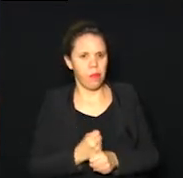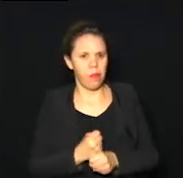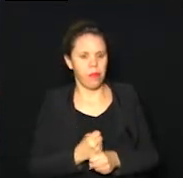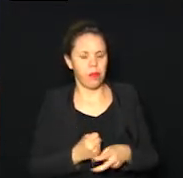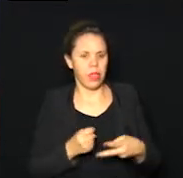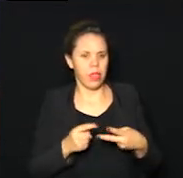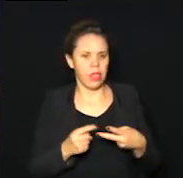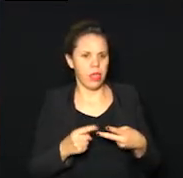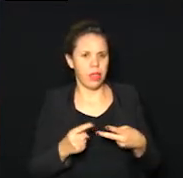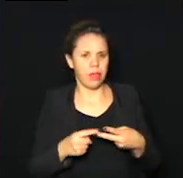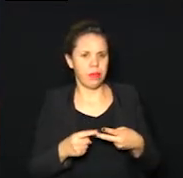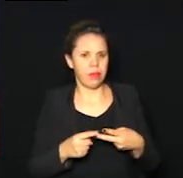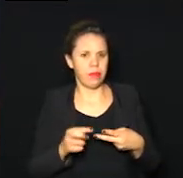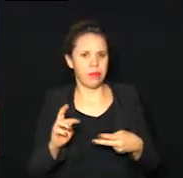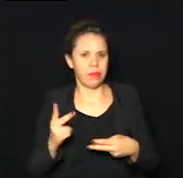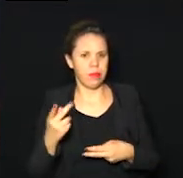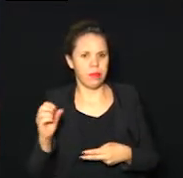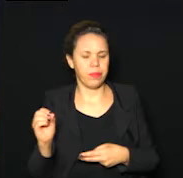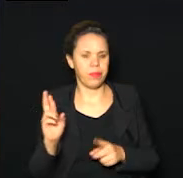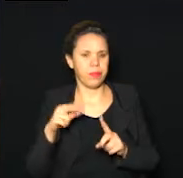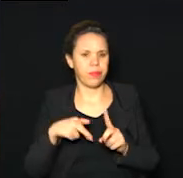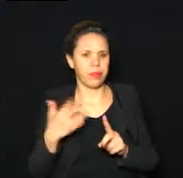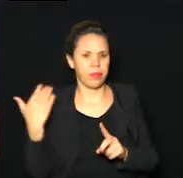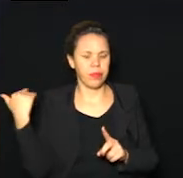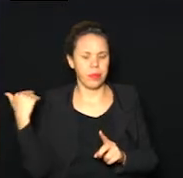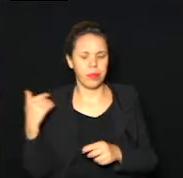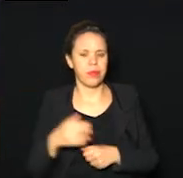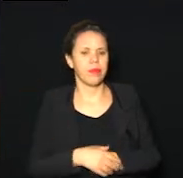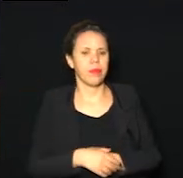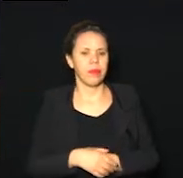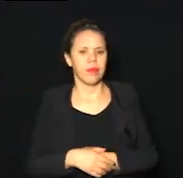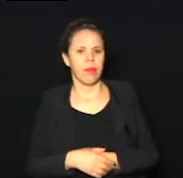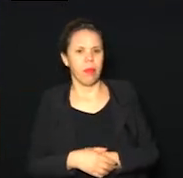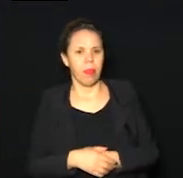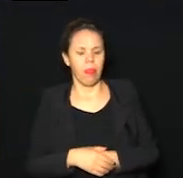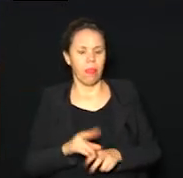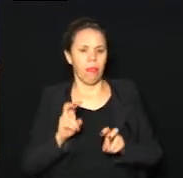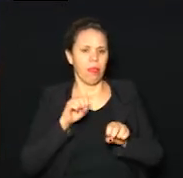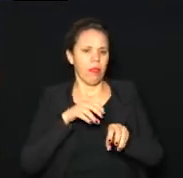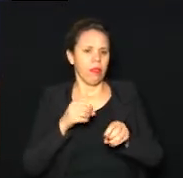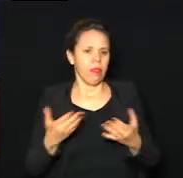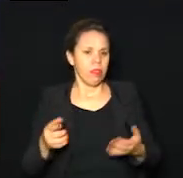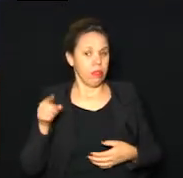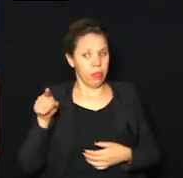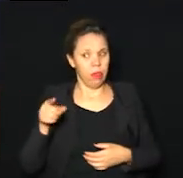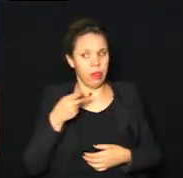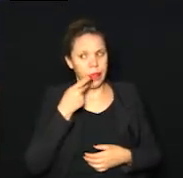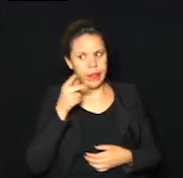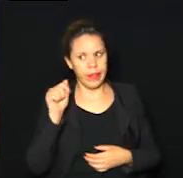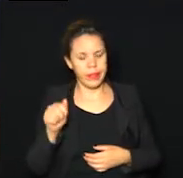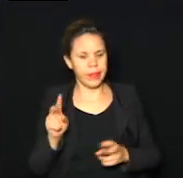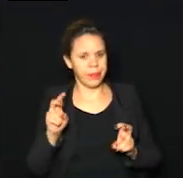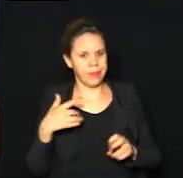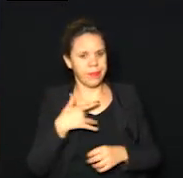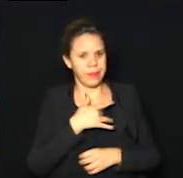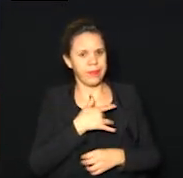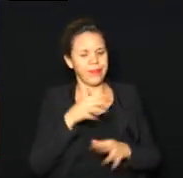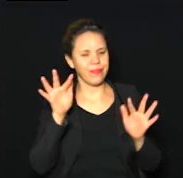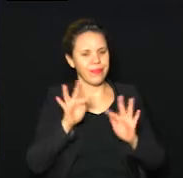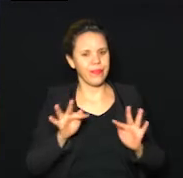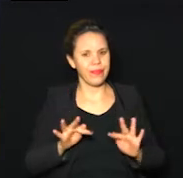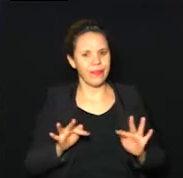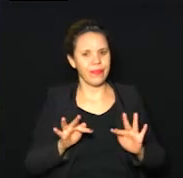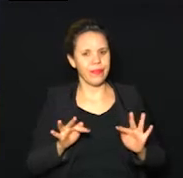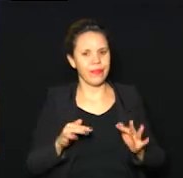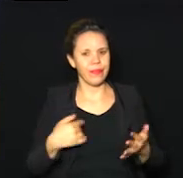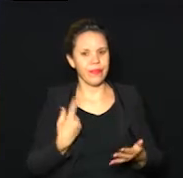Toninho representou a federação na última vez, pela questão da educação. Agora a senhora está falando da questão da saúde, eu fico muito feliz, mas